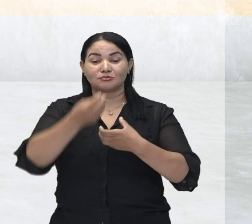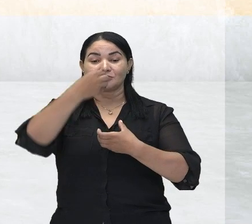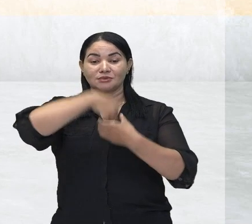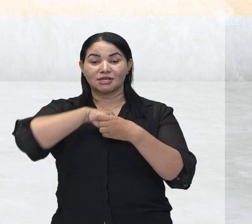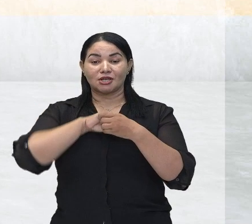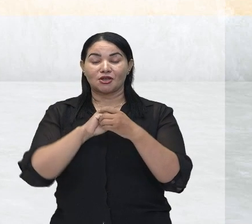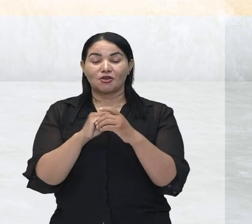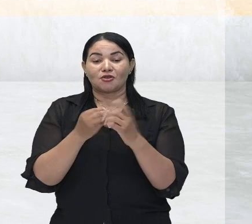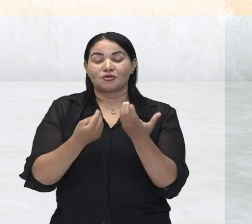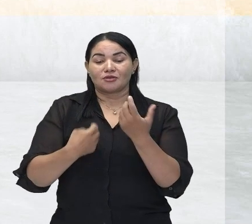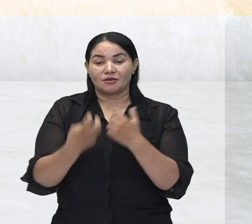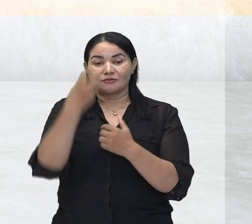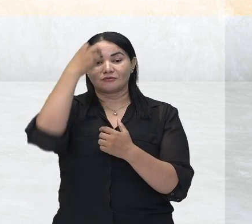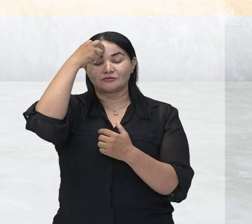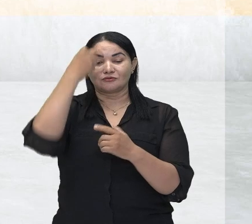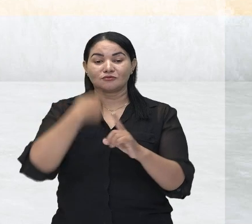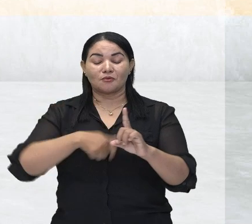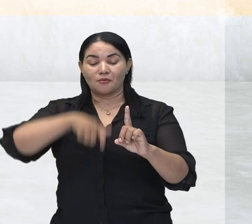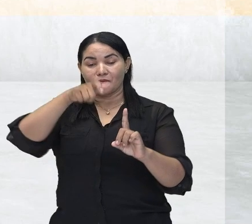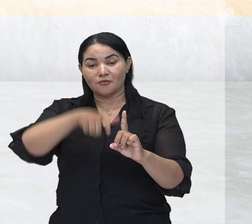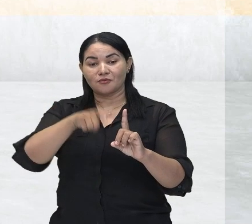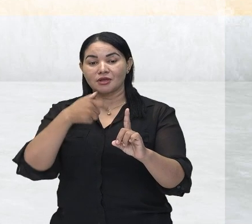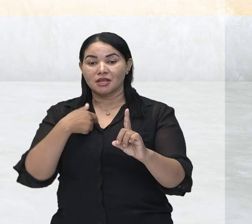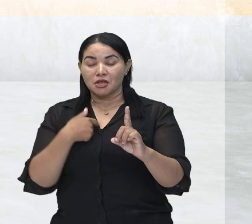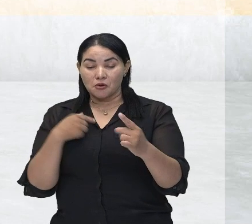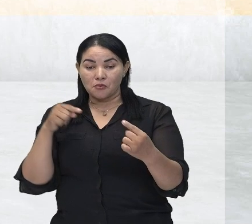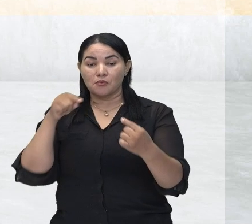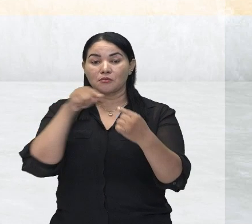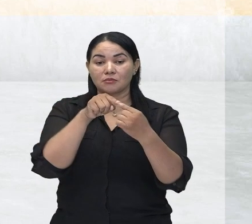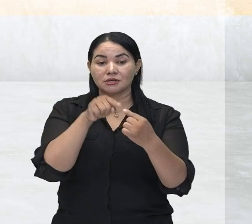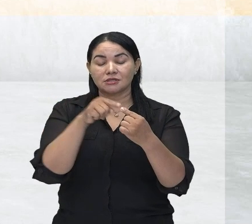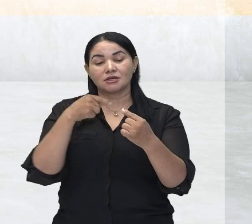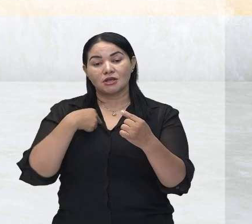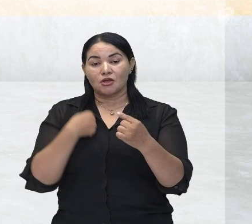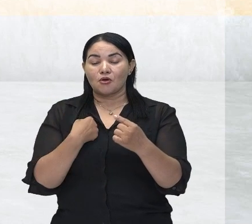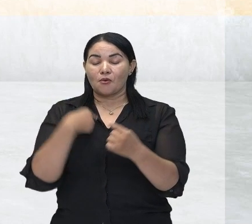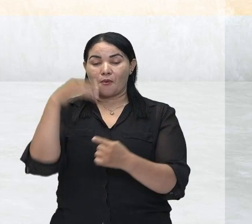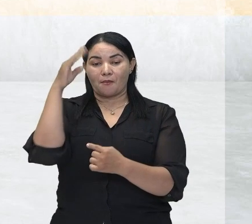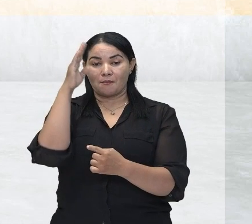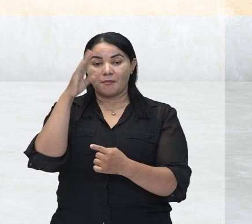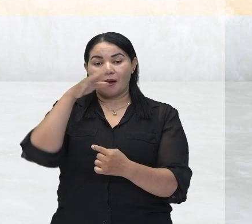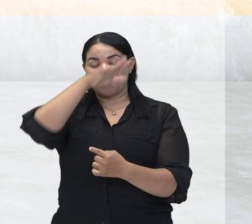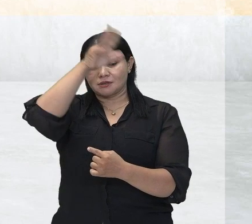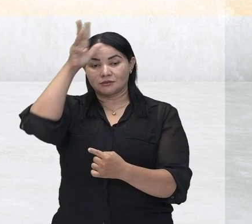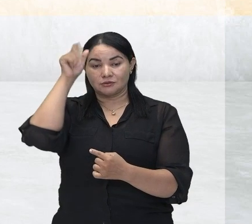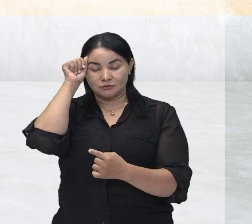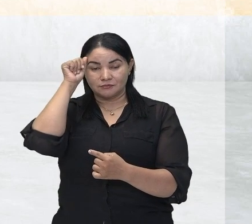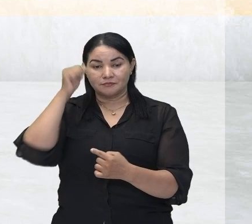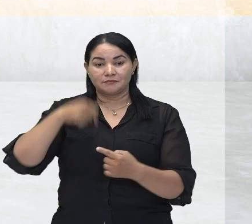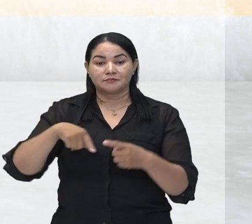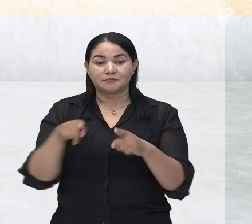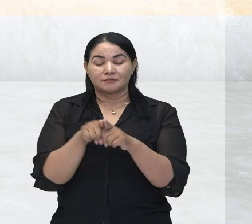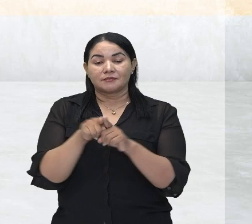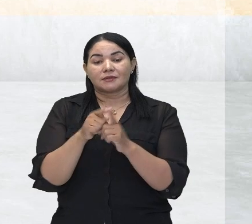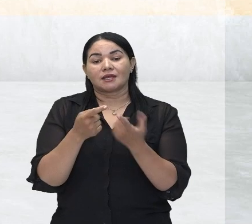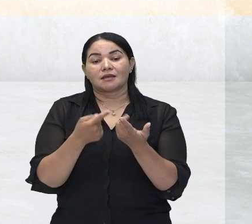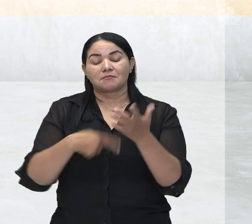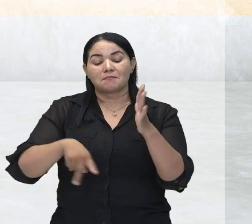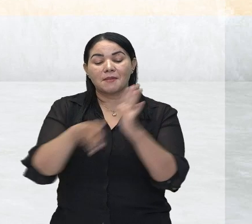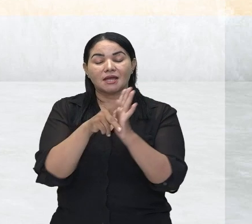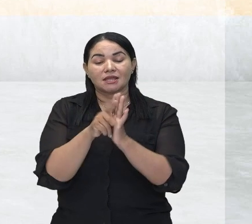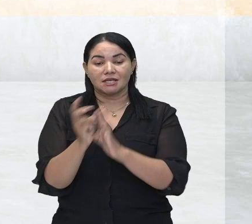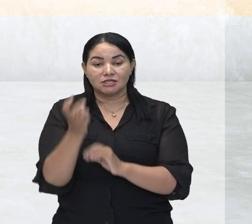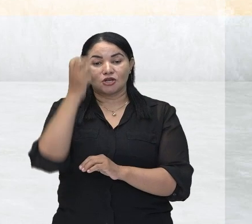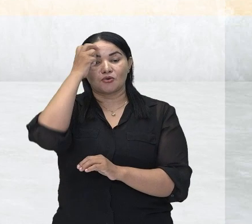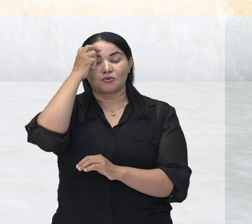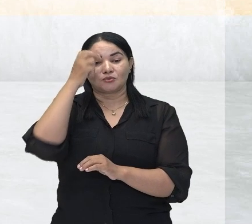cultura, que eu me identifico com ela. Eu sou amazonense, eu faço parte dessa cultura amazônica,